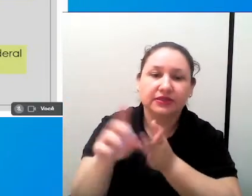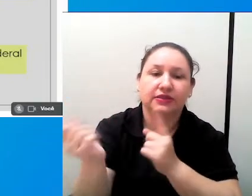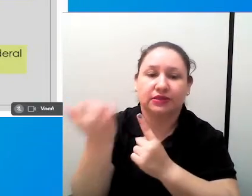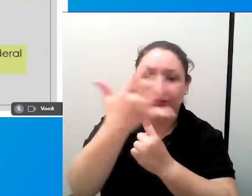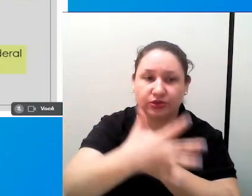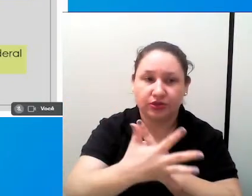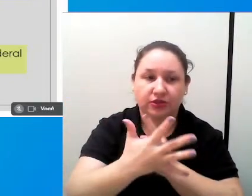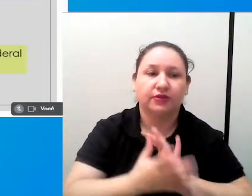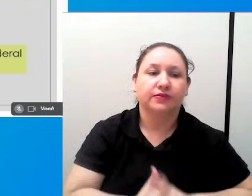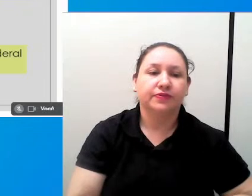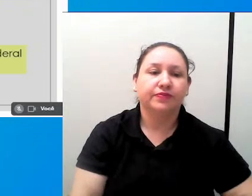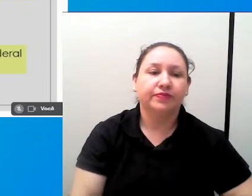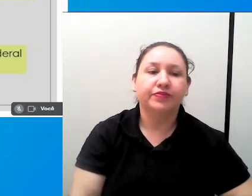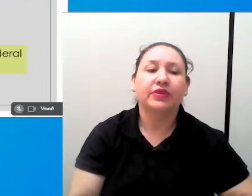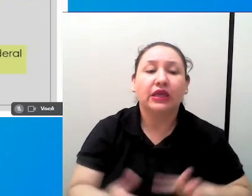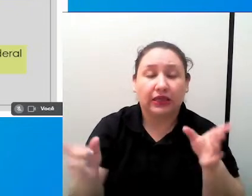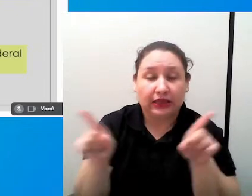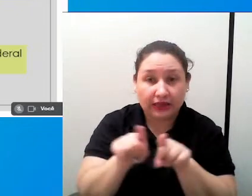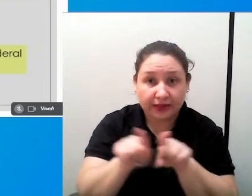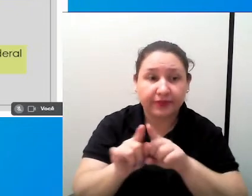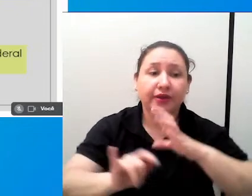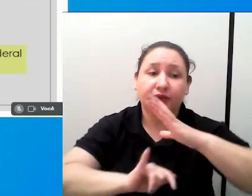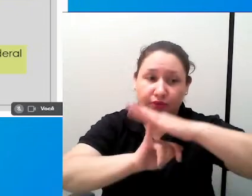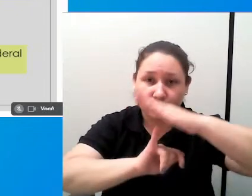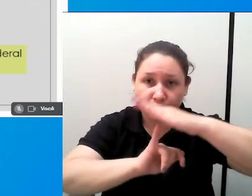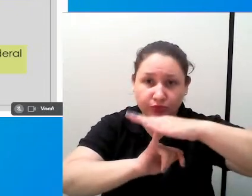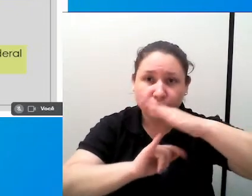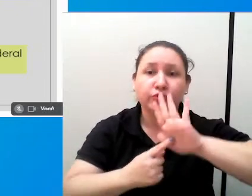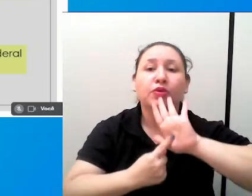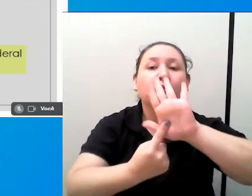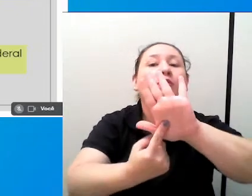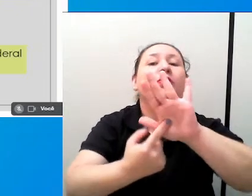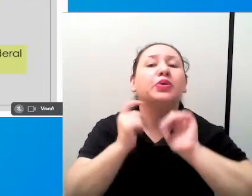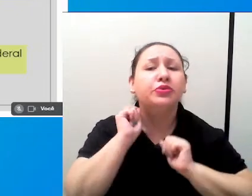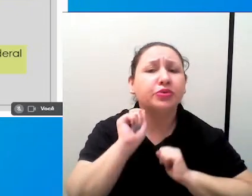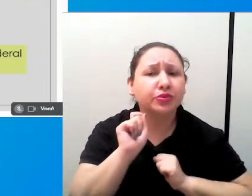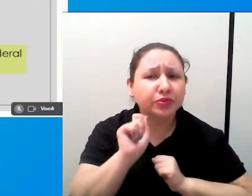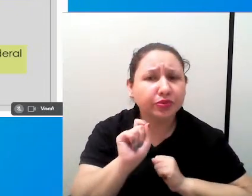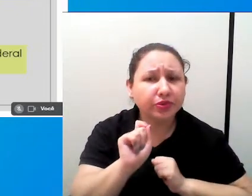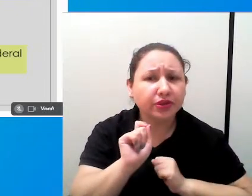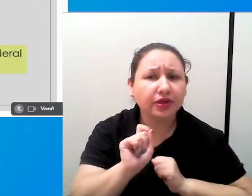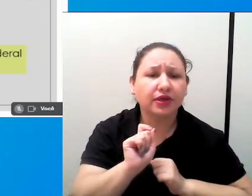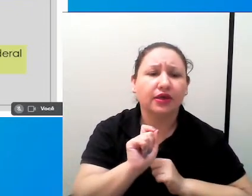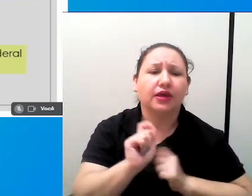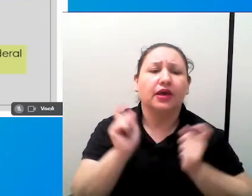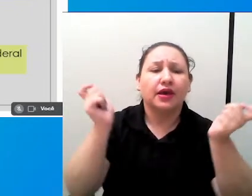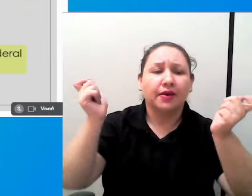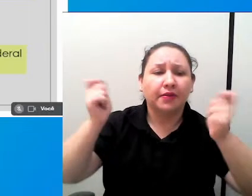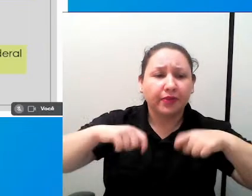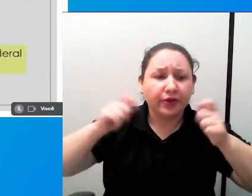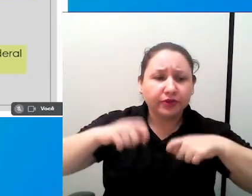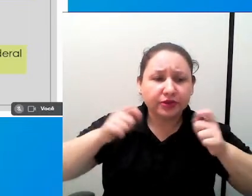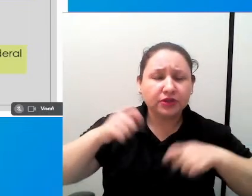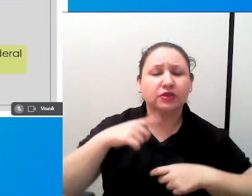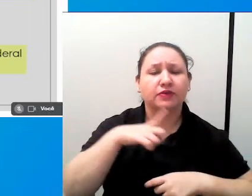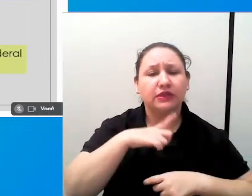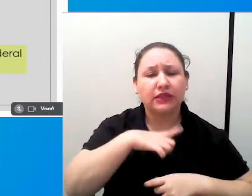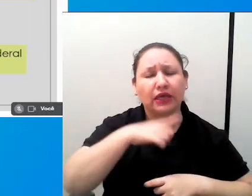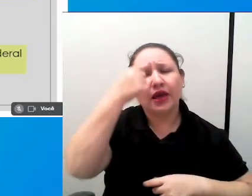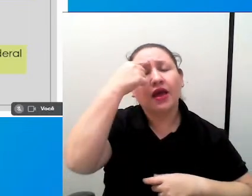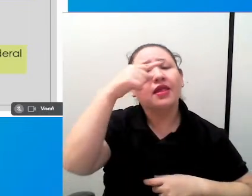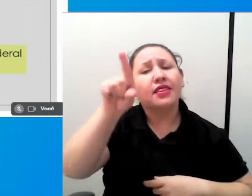no âmbito da nossa instituição, né, iniciou essa movimentação para que fosse realmente, né, feito